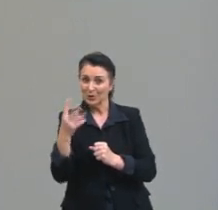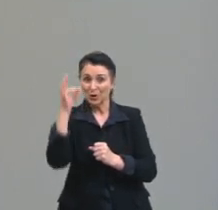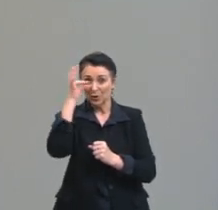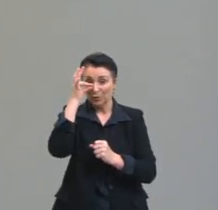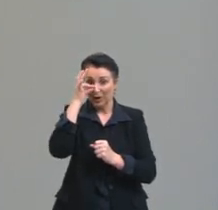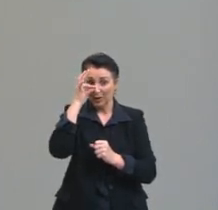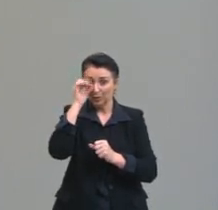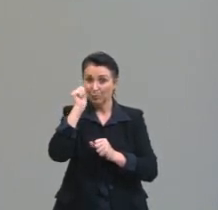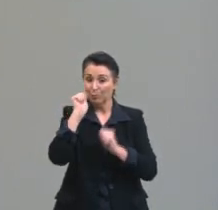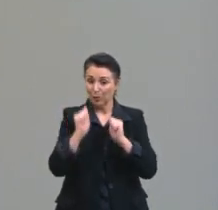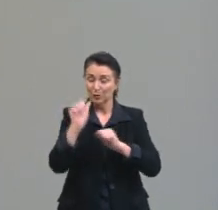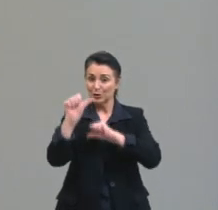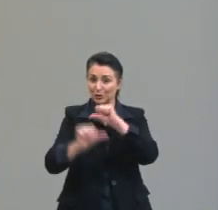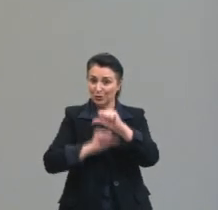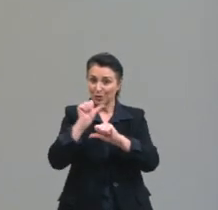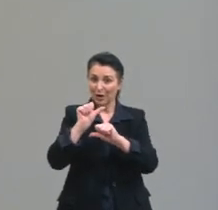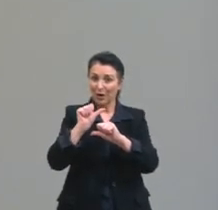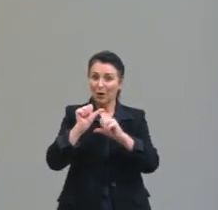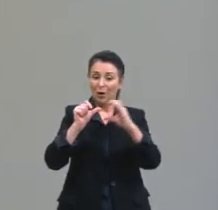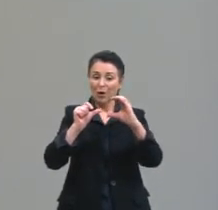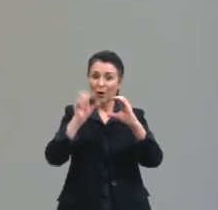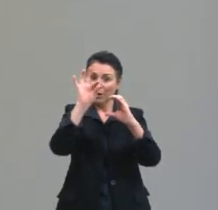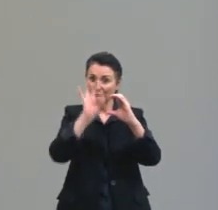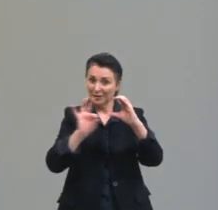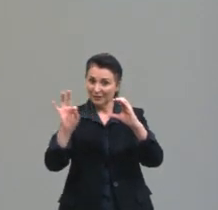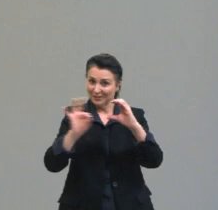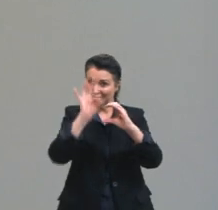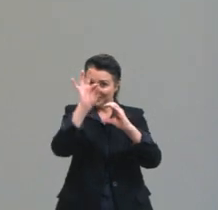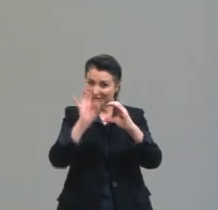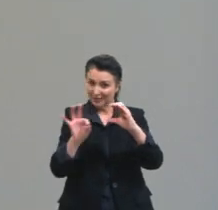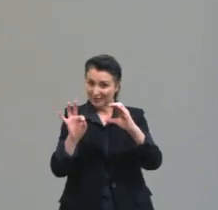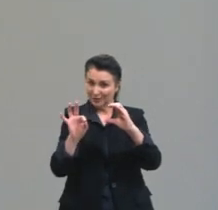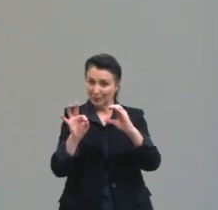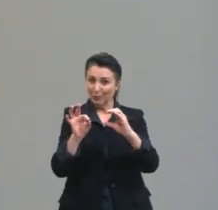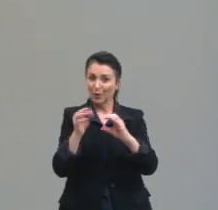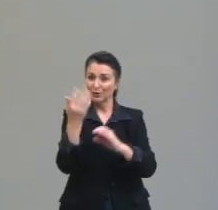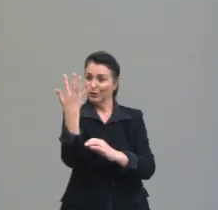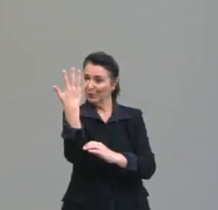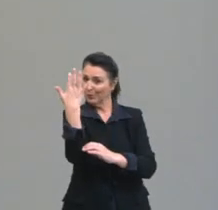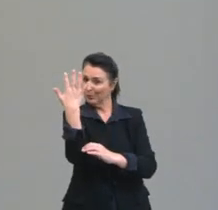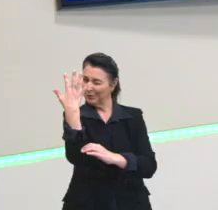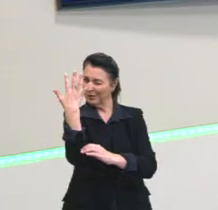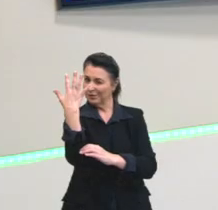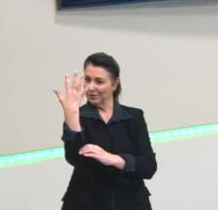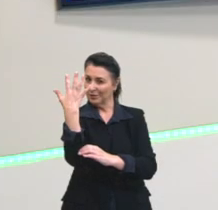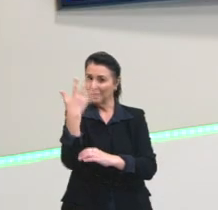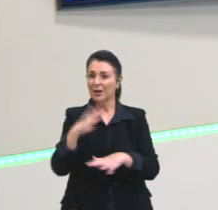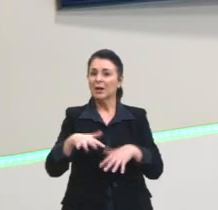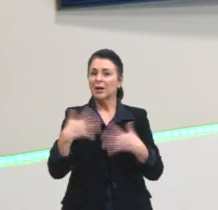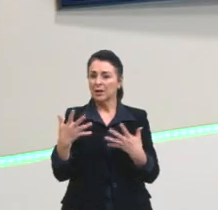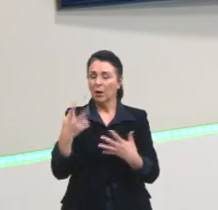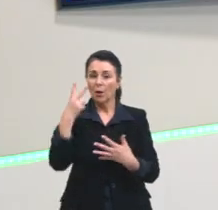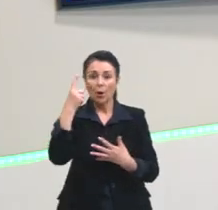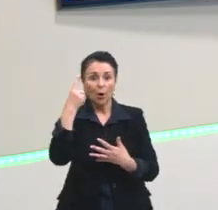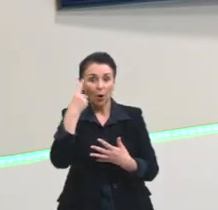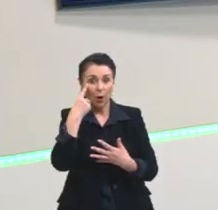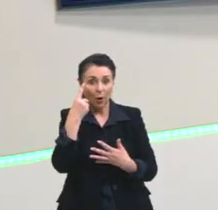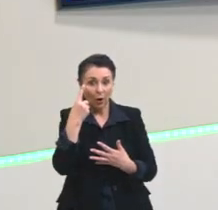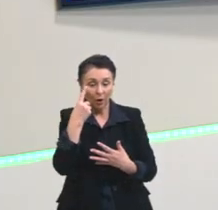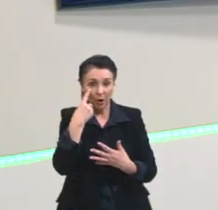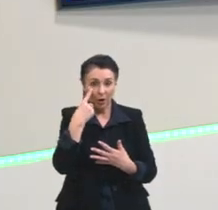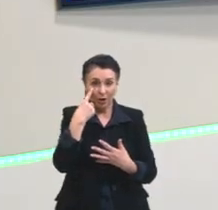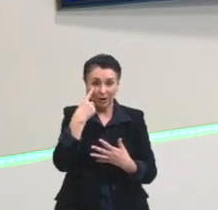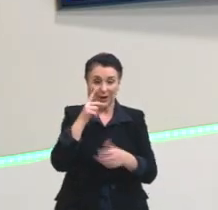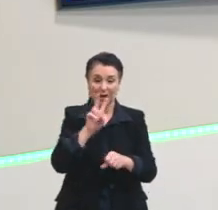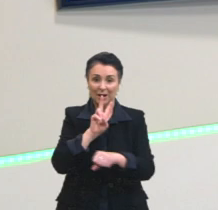rato pode daqui é um cladograma pode ser espelhado então é um pega como dizem né se agarrar tão já pega